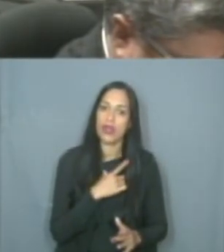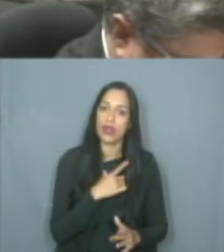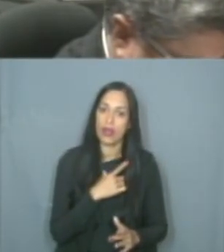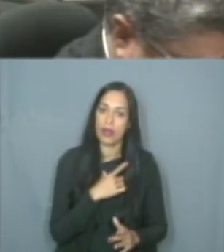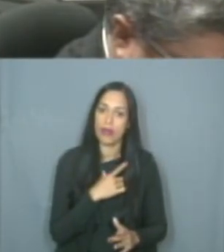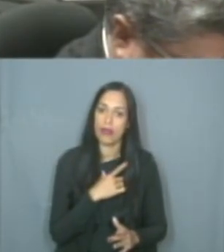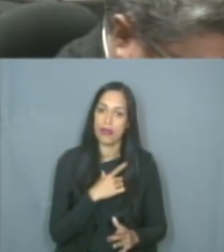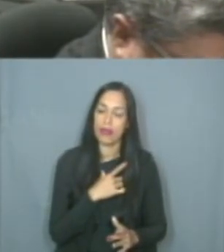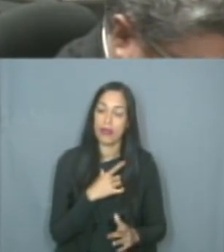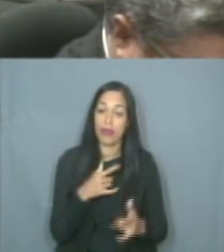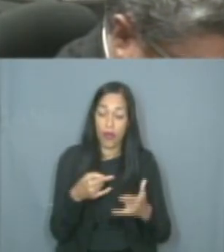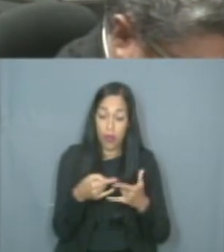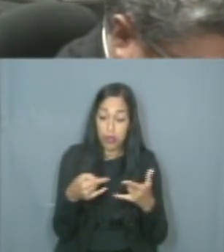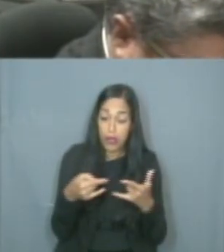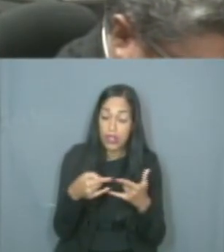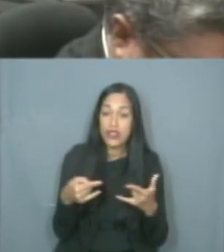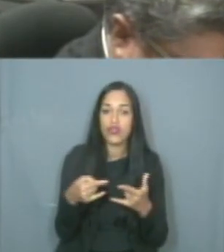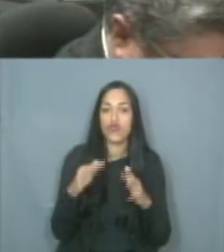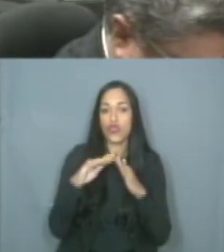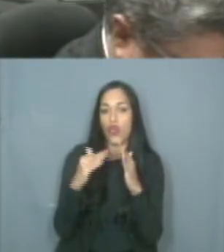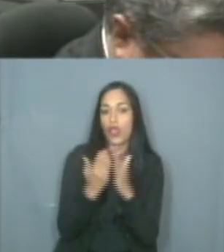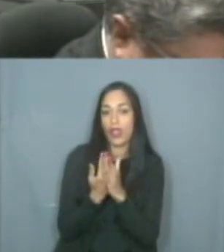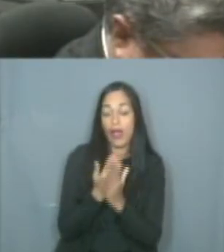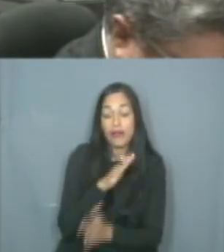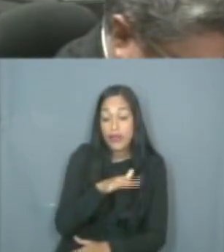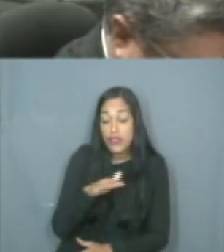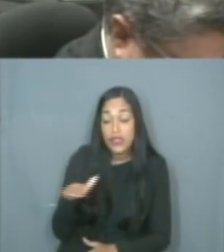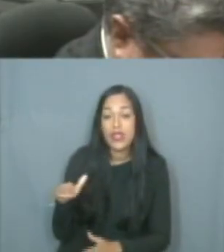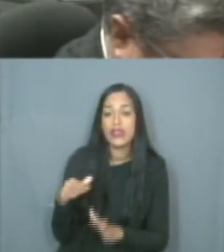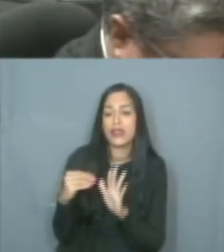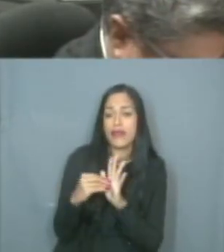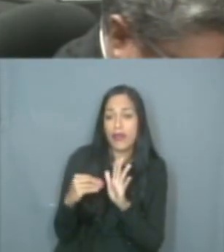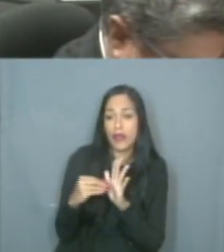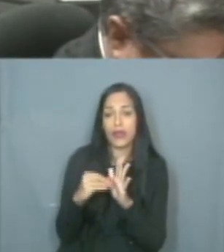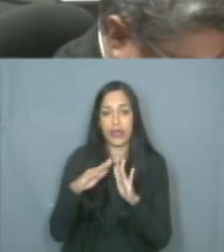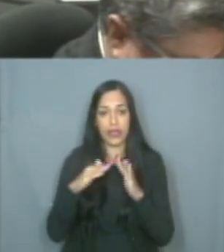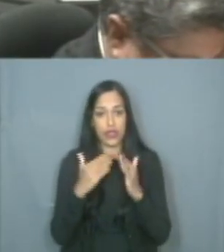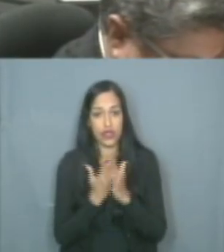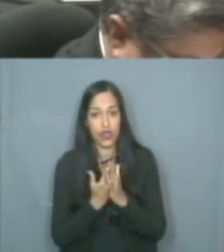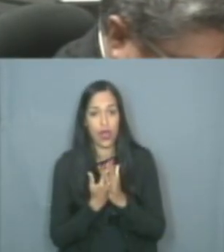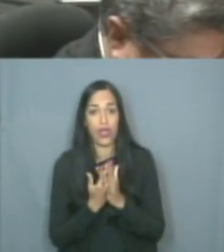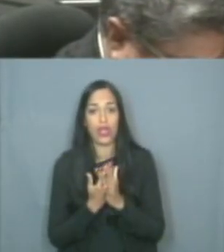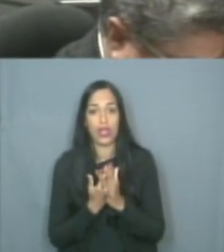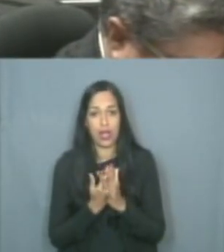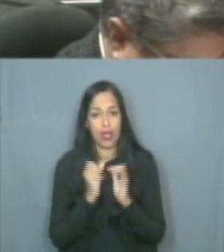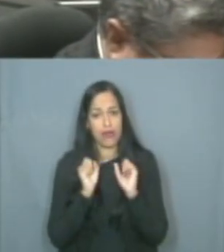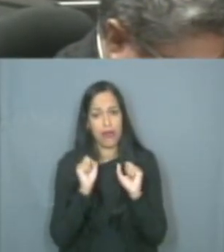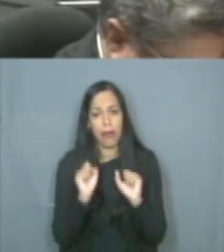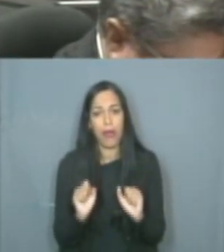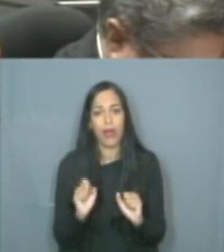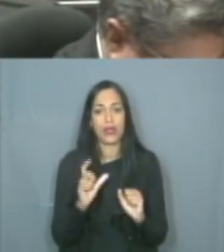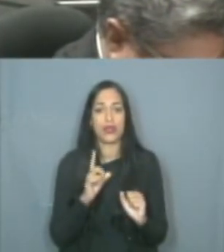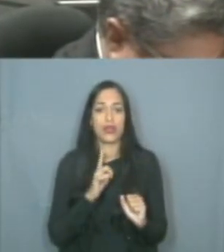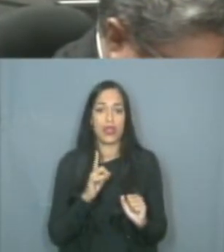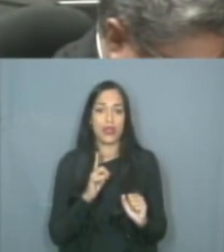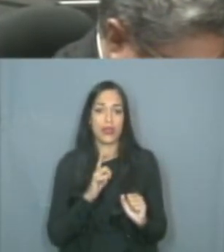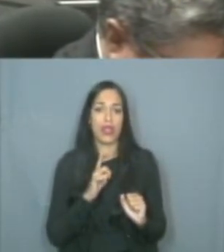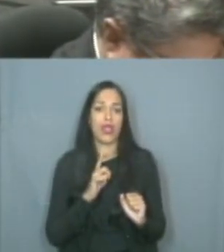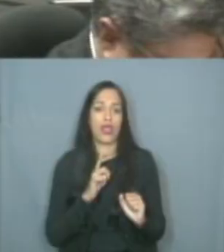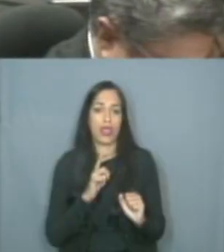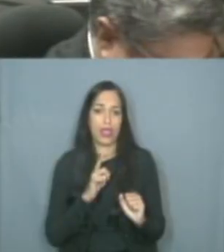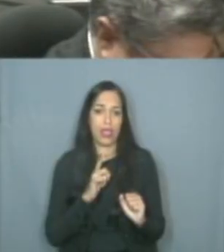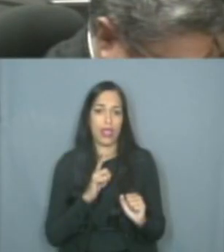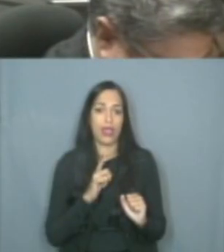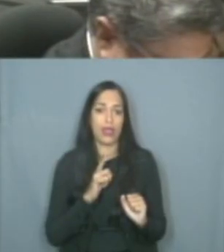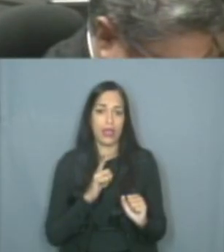para que essas crianças que estejam ausentes da sala de aula possa ter ali um recurso